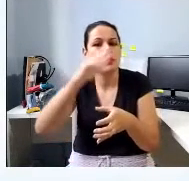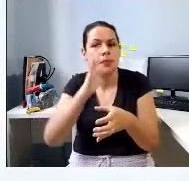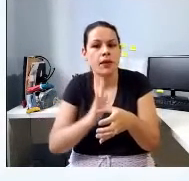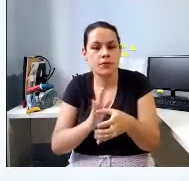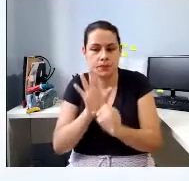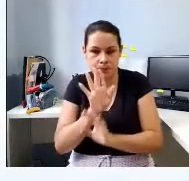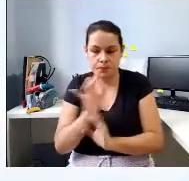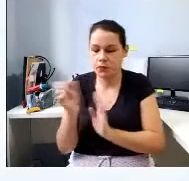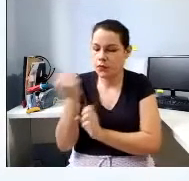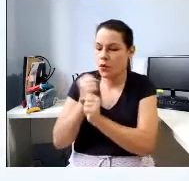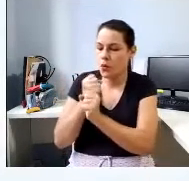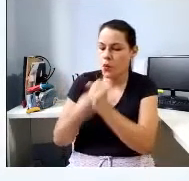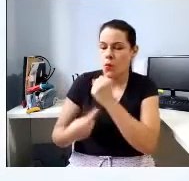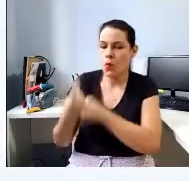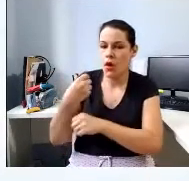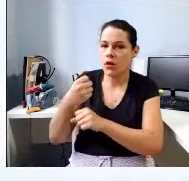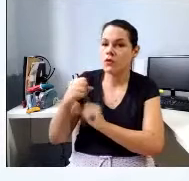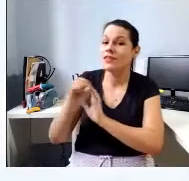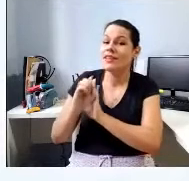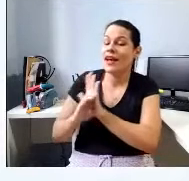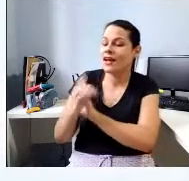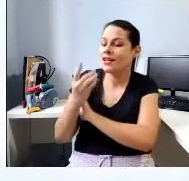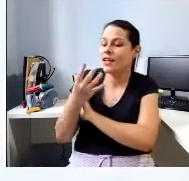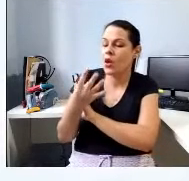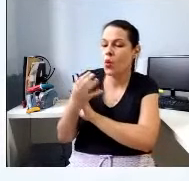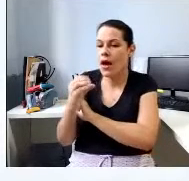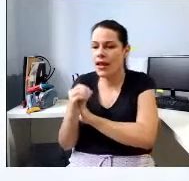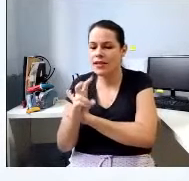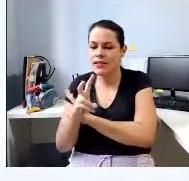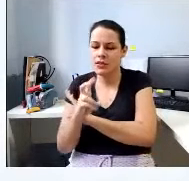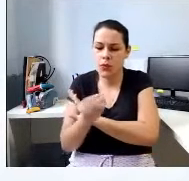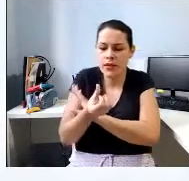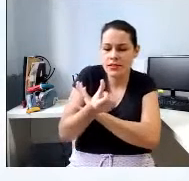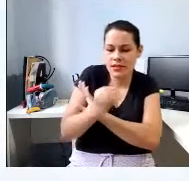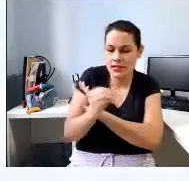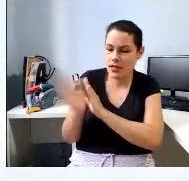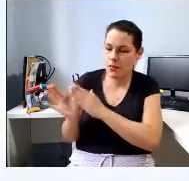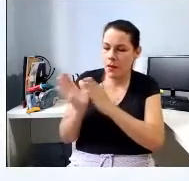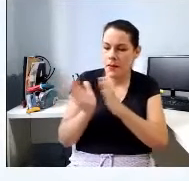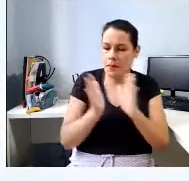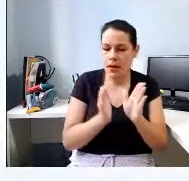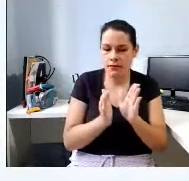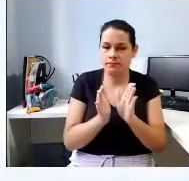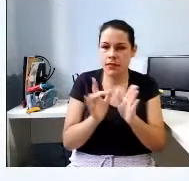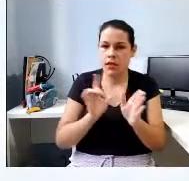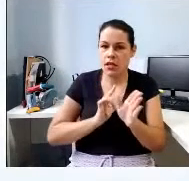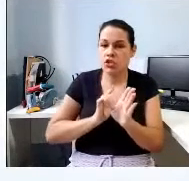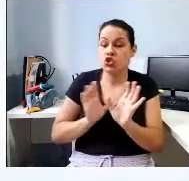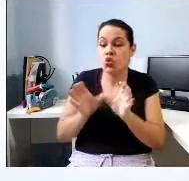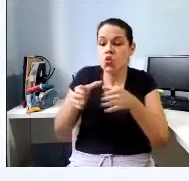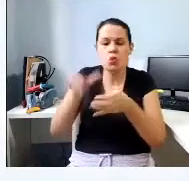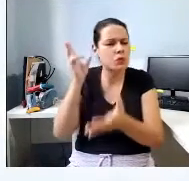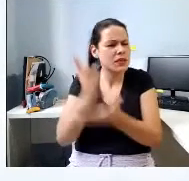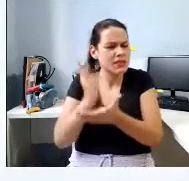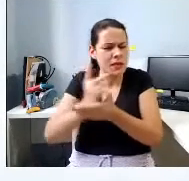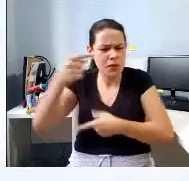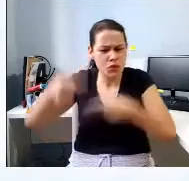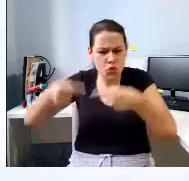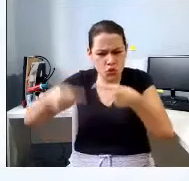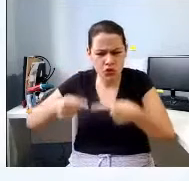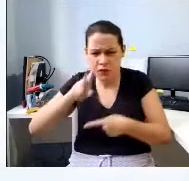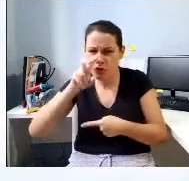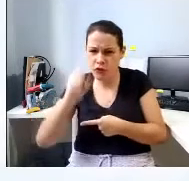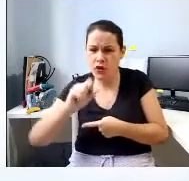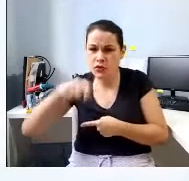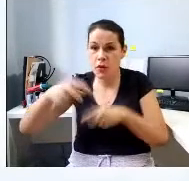de 40, 50 e 60, o grande partido que debatia as questões dos trabalhadores era